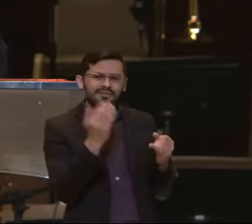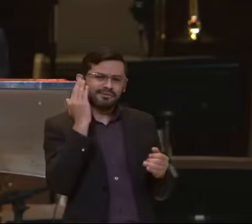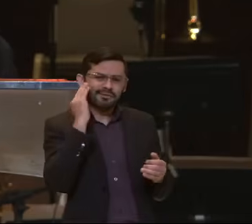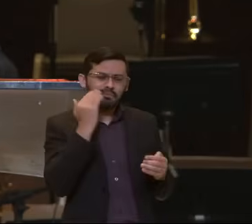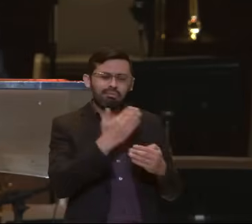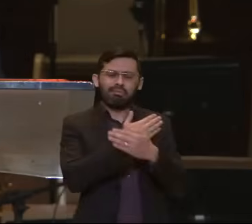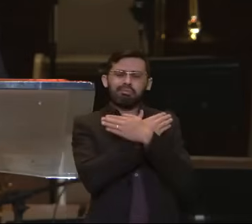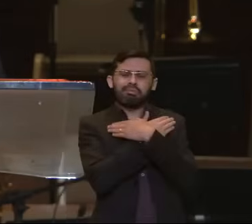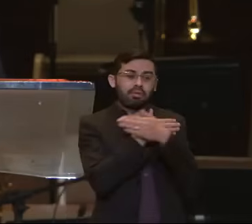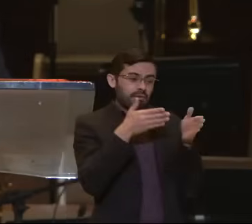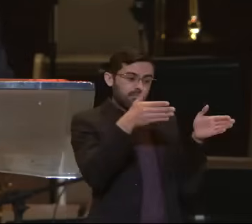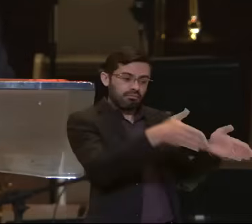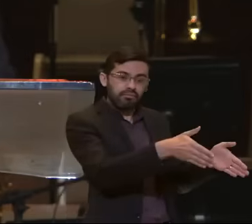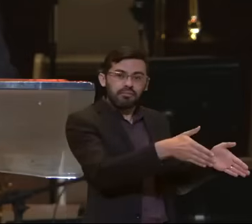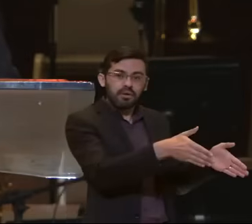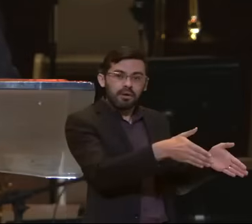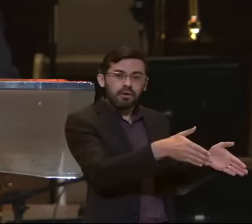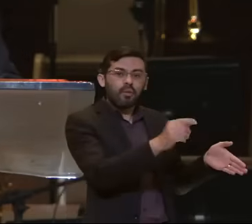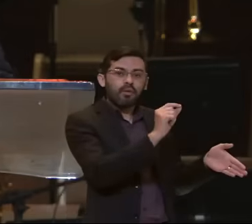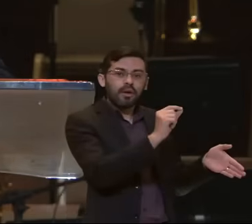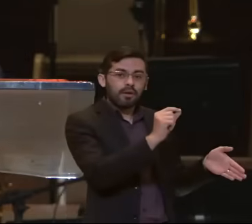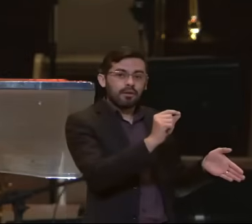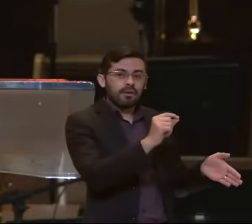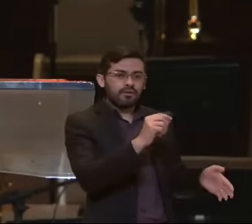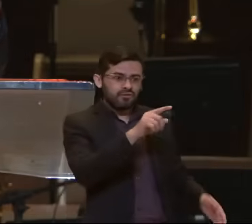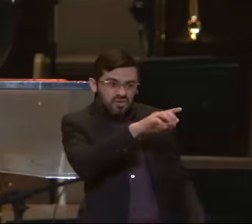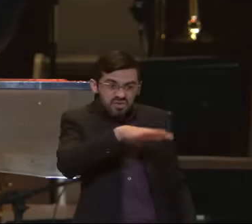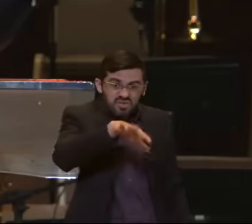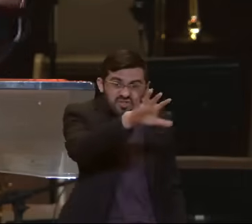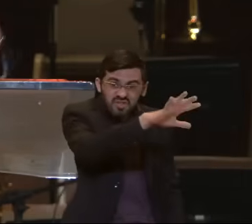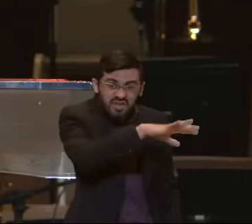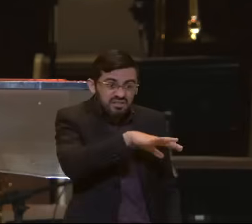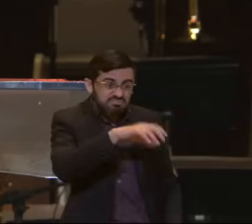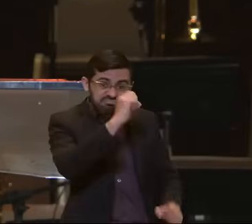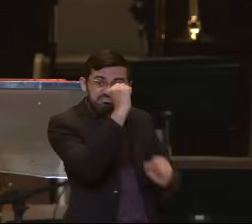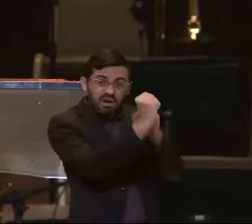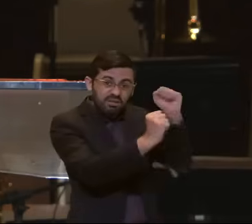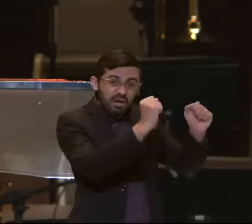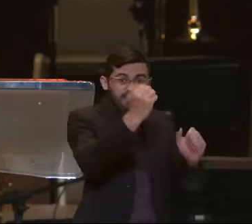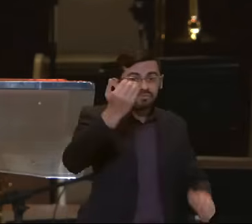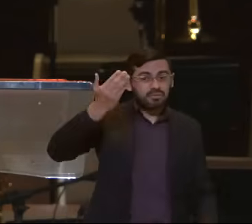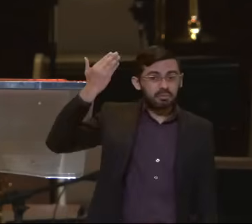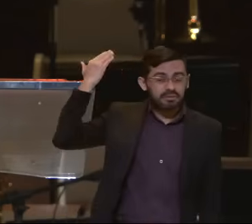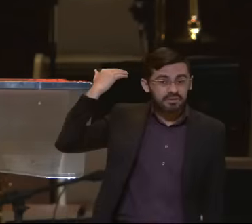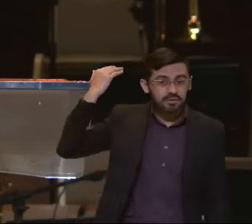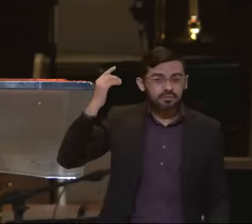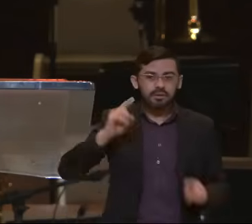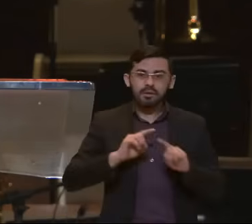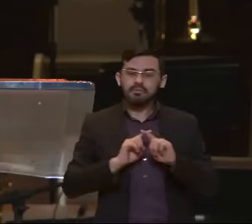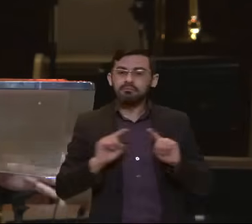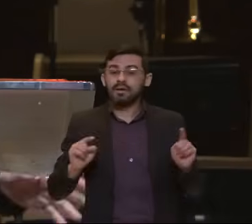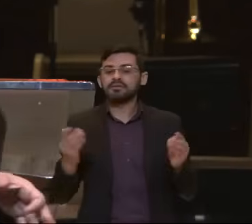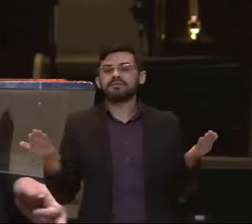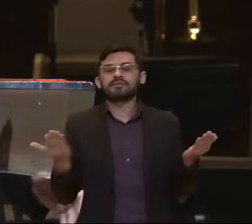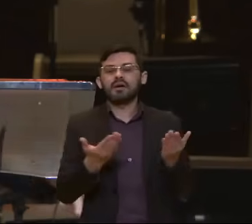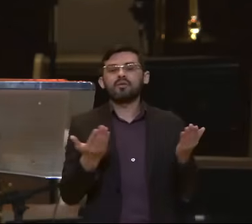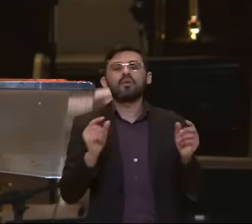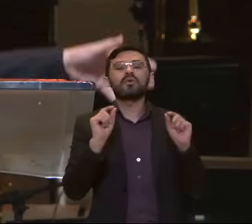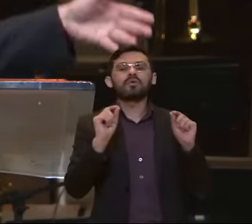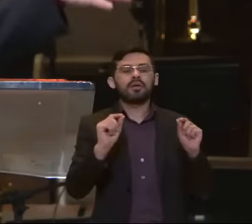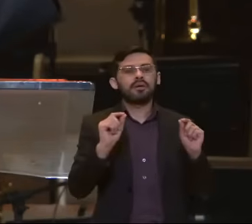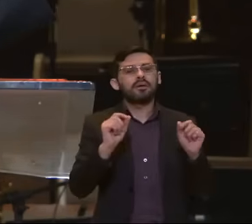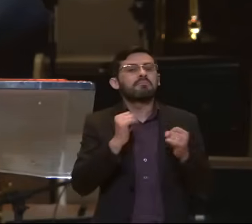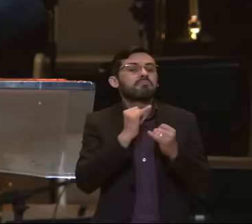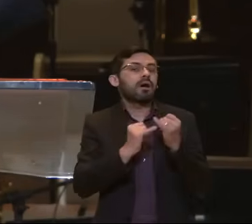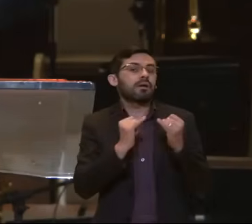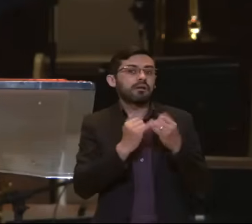dos profetas, que vocês mesmos mataram, mas que vocês agora construíram na forma